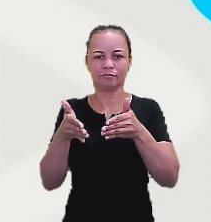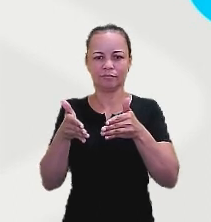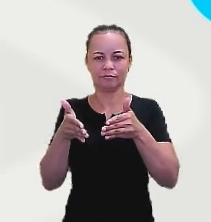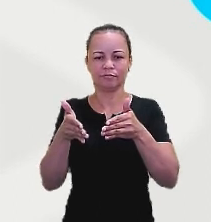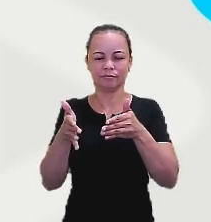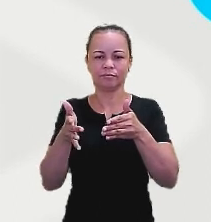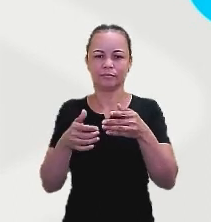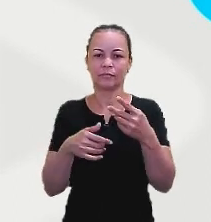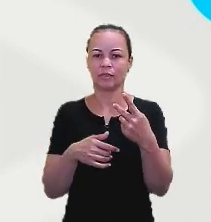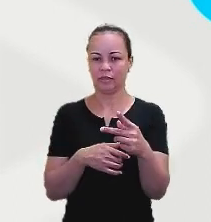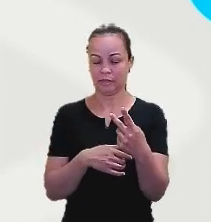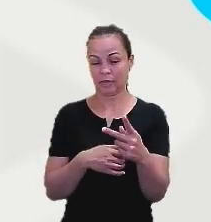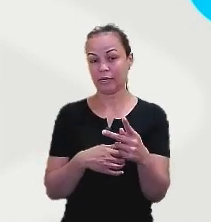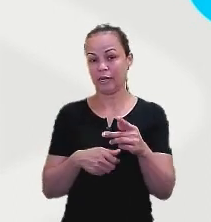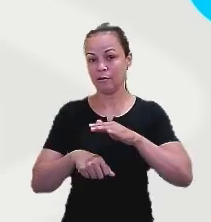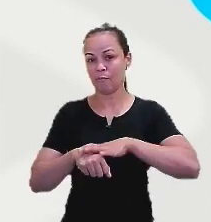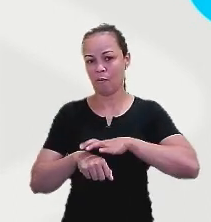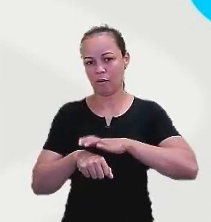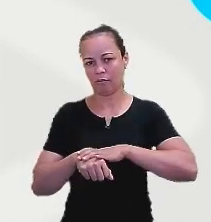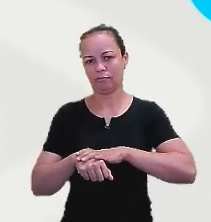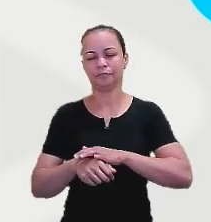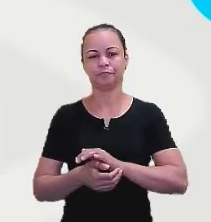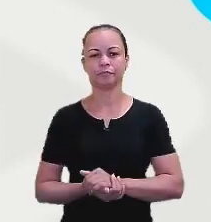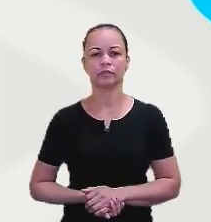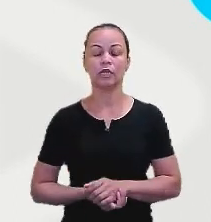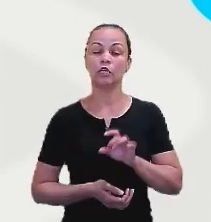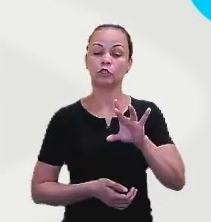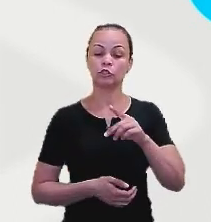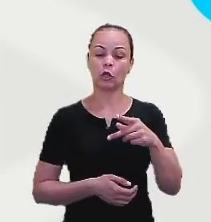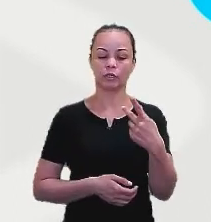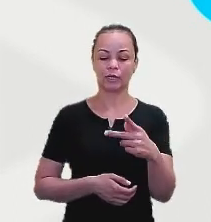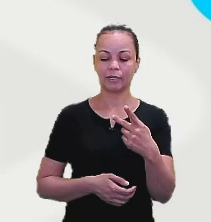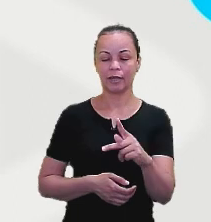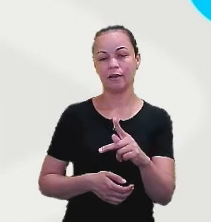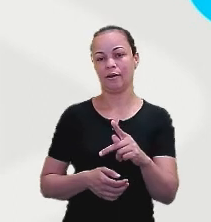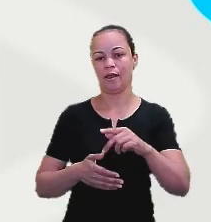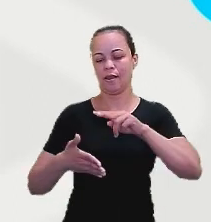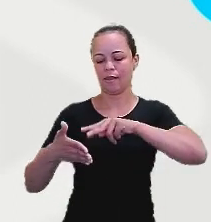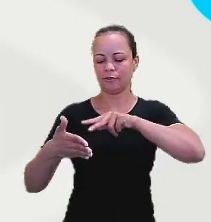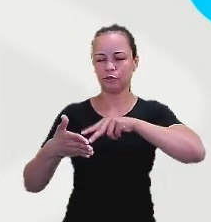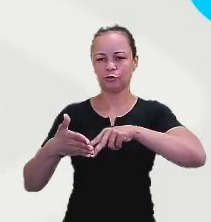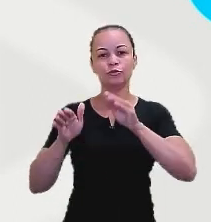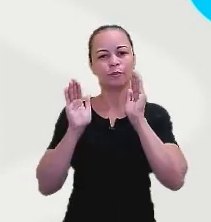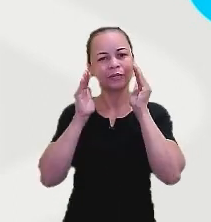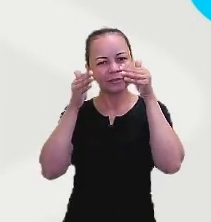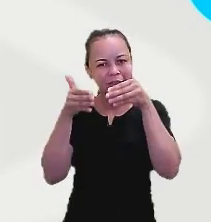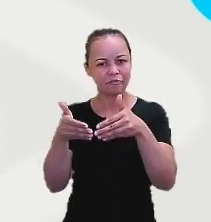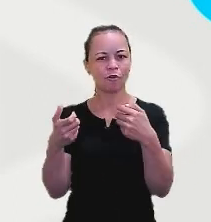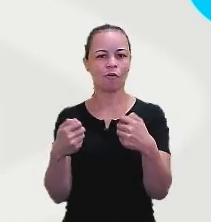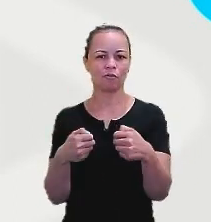focado naquele momento ali, somente naquela leitura, certo?